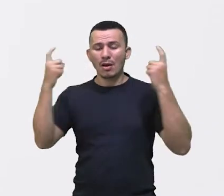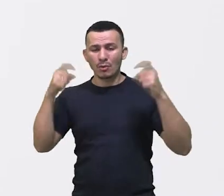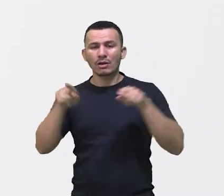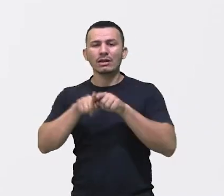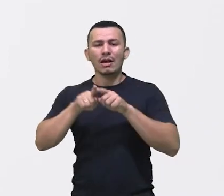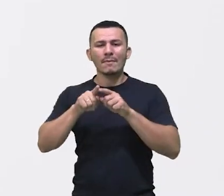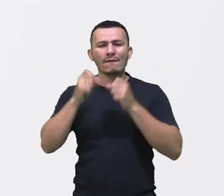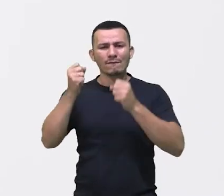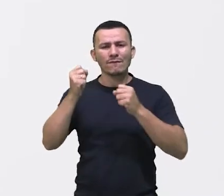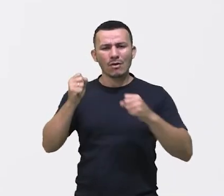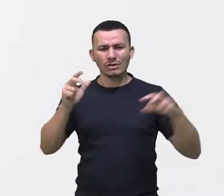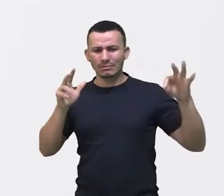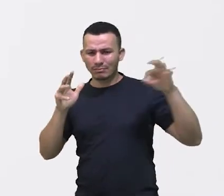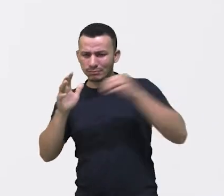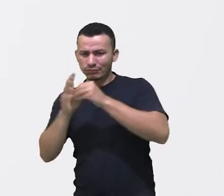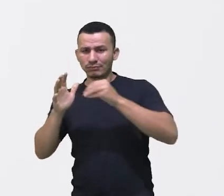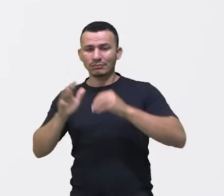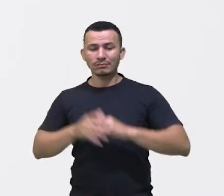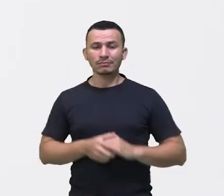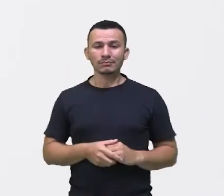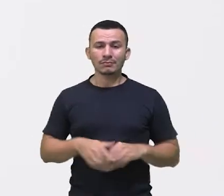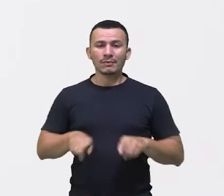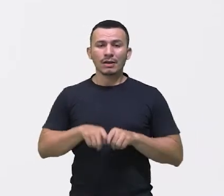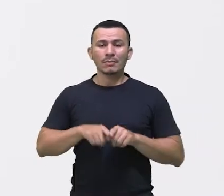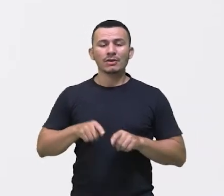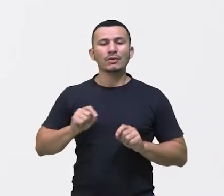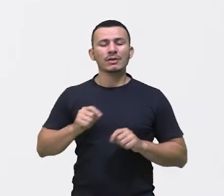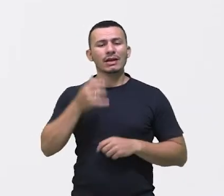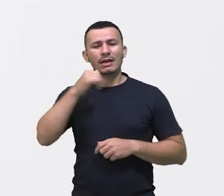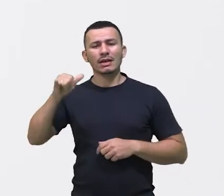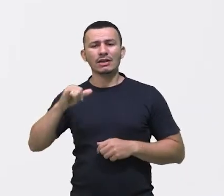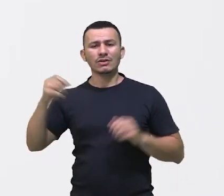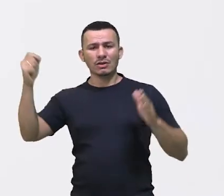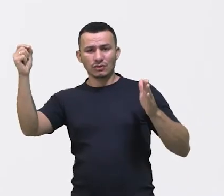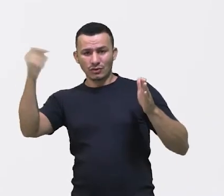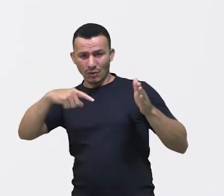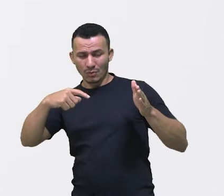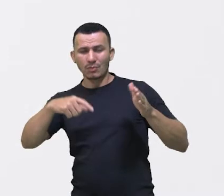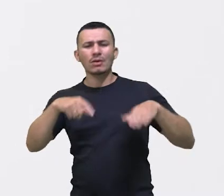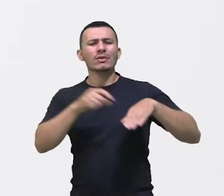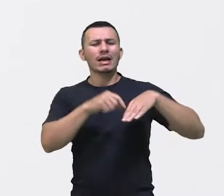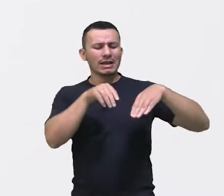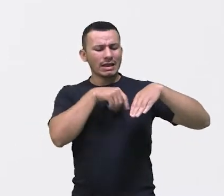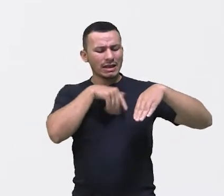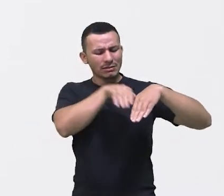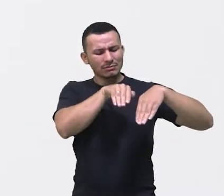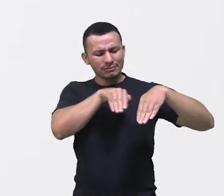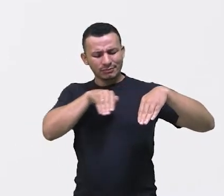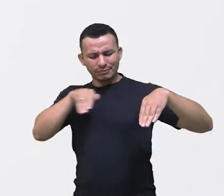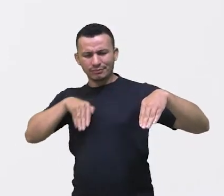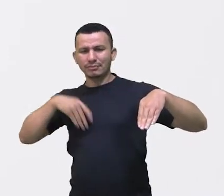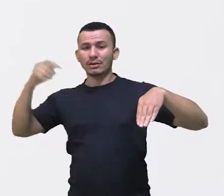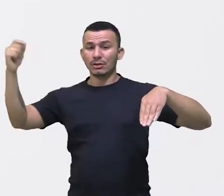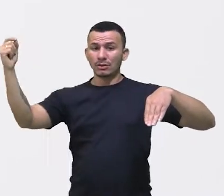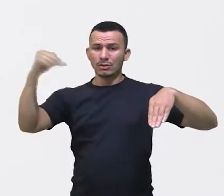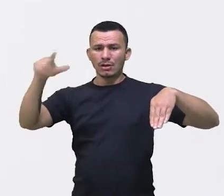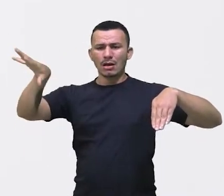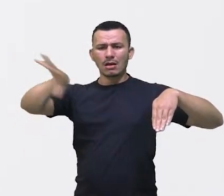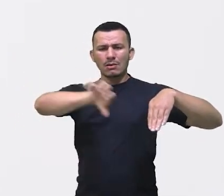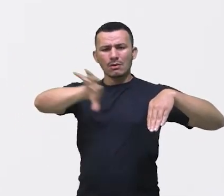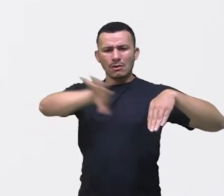forte. Seguindo, a gente tem a energia solar, né? Como já diz o nome, a energia solar vai ser aquela captada pelos raios